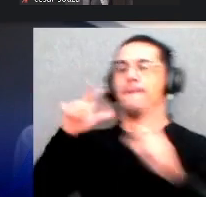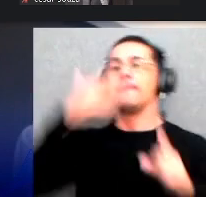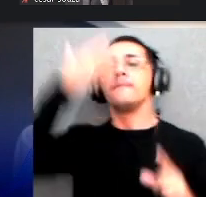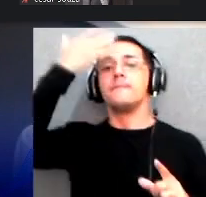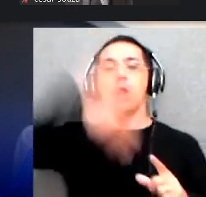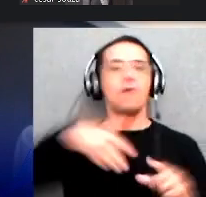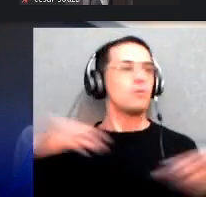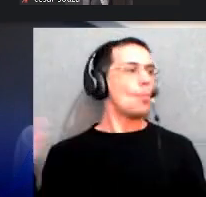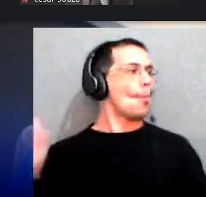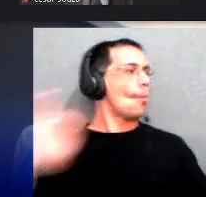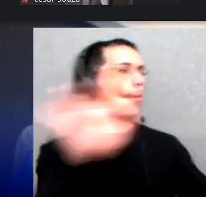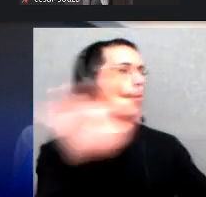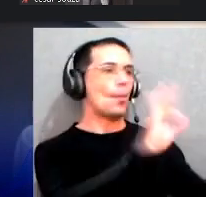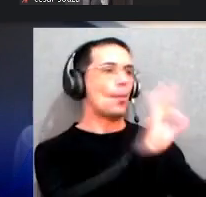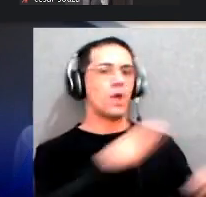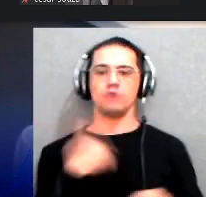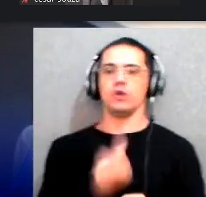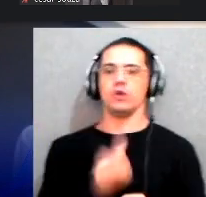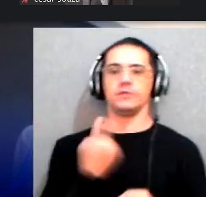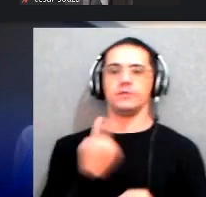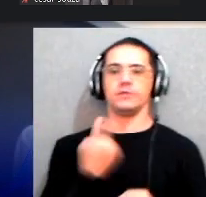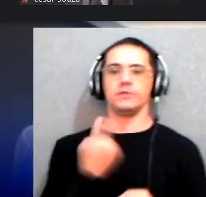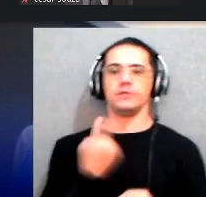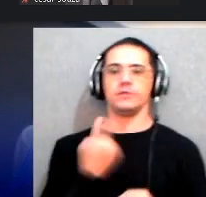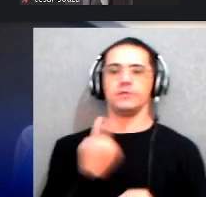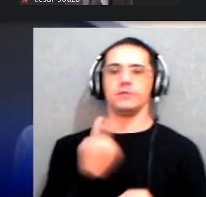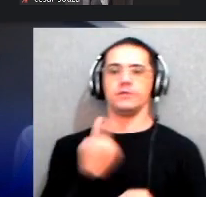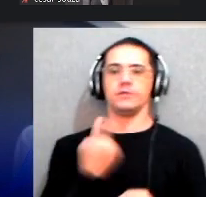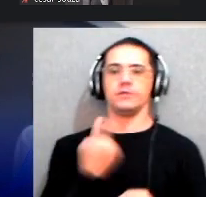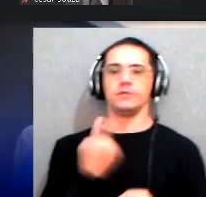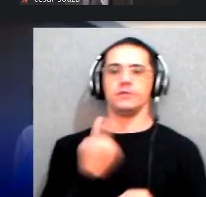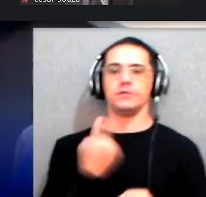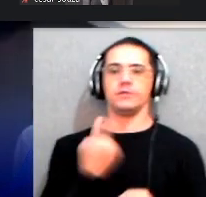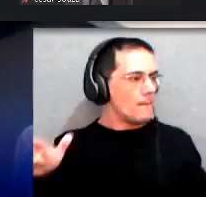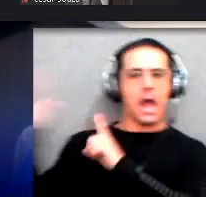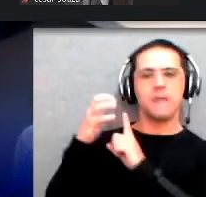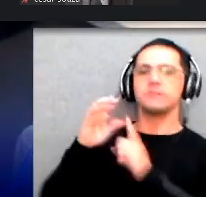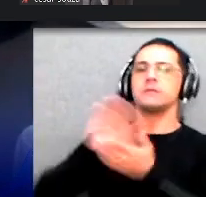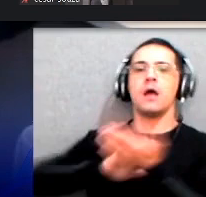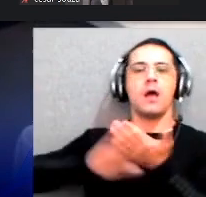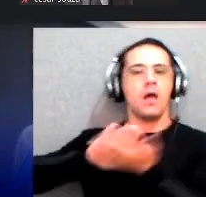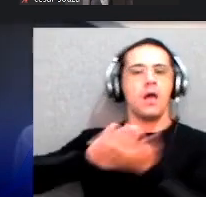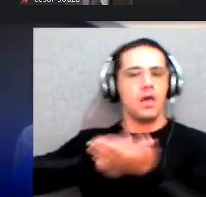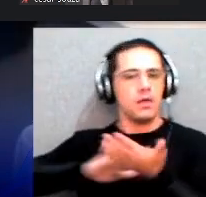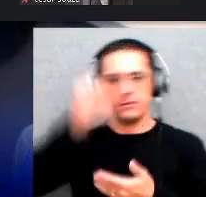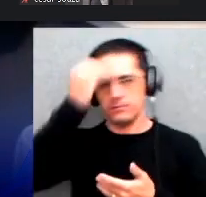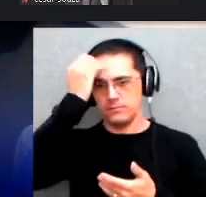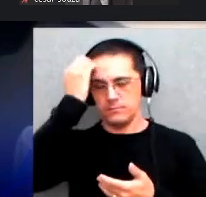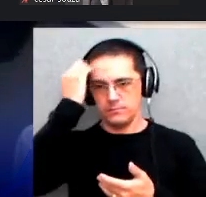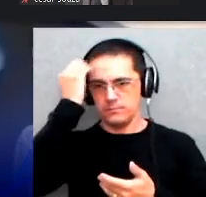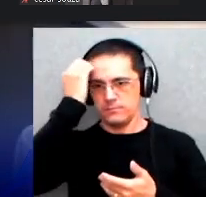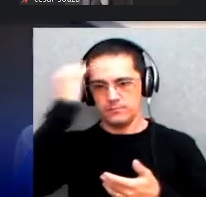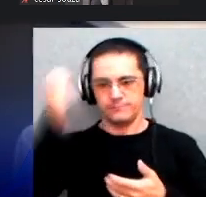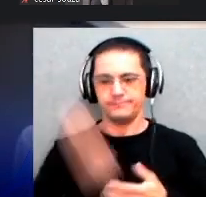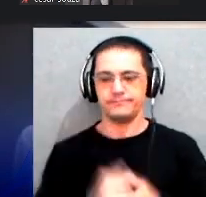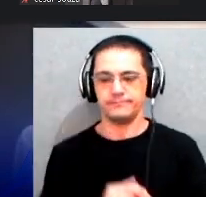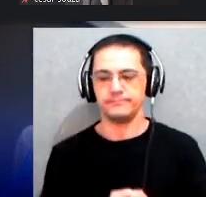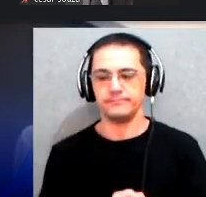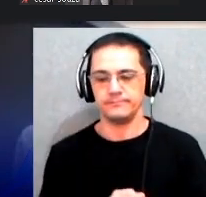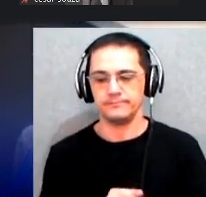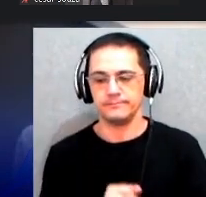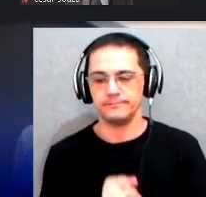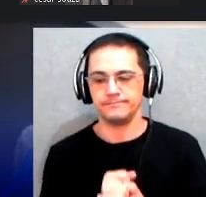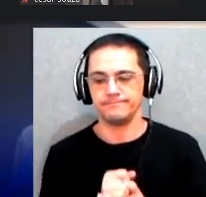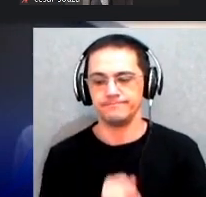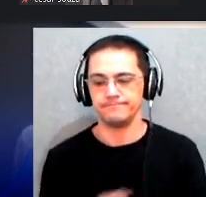quer a rapidez, vamos fazer o seguinte, então. Salas em que haja 3 monitores, uma webcam, espalhadas